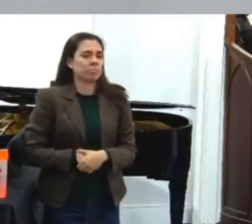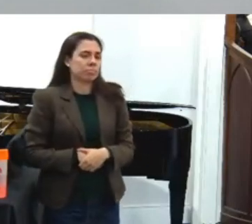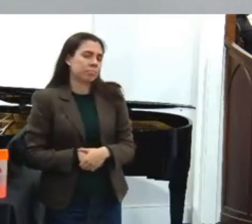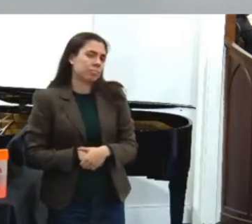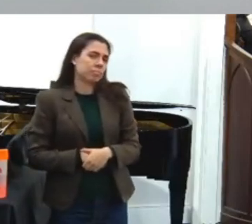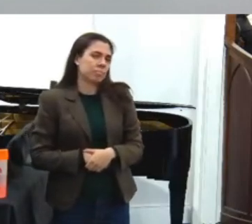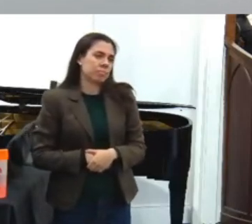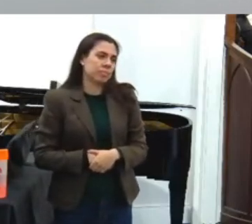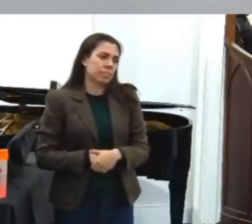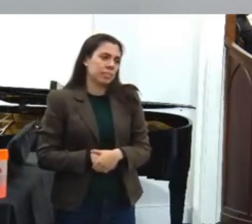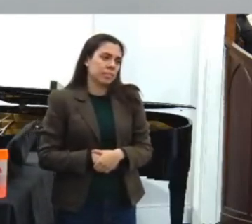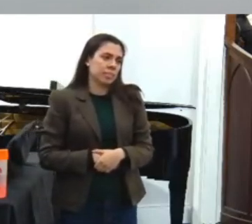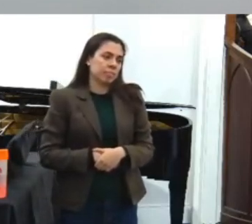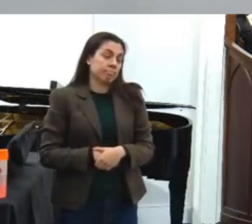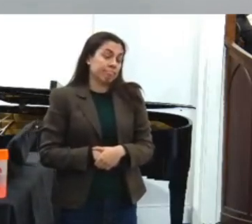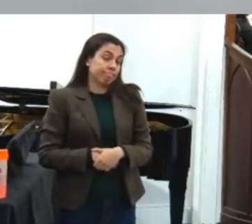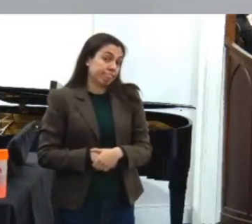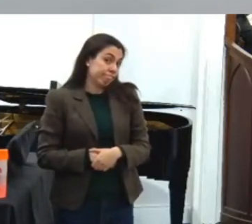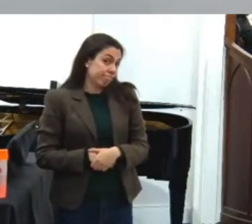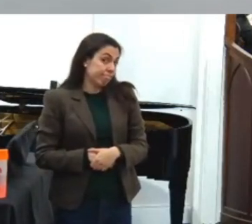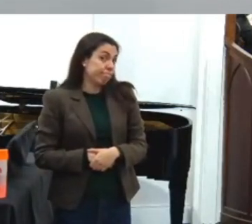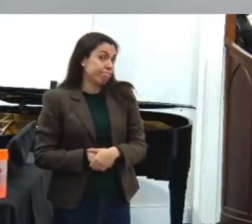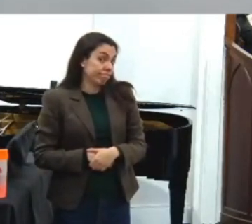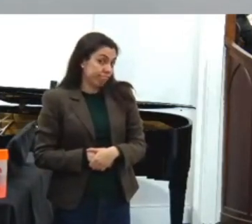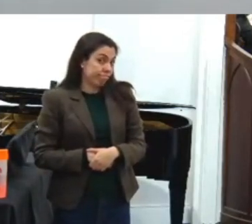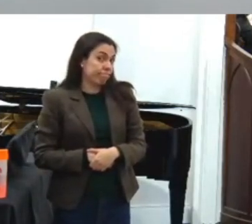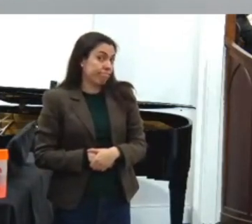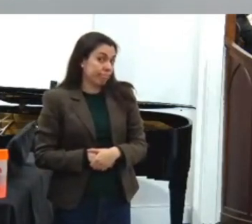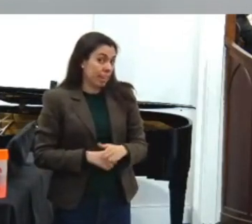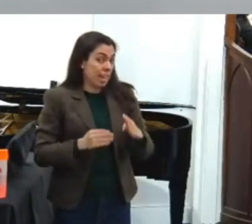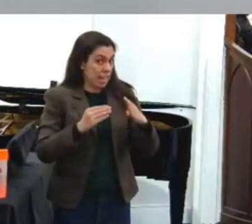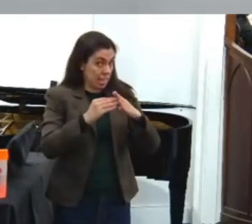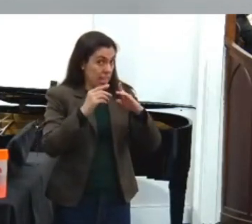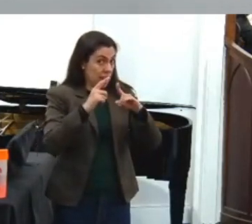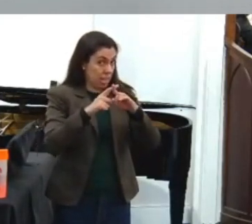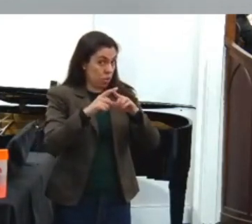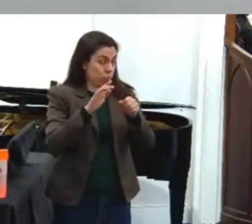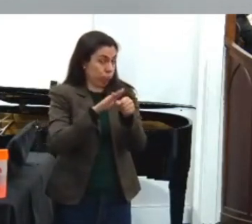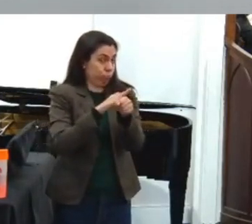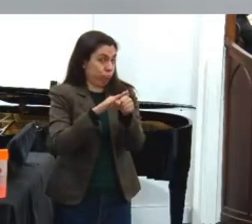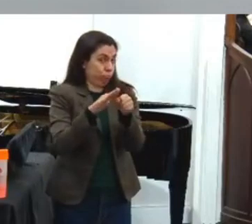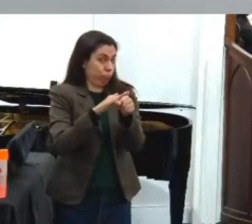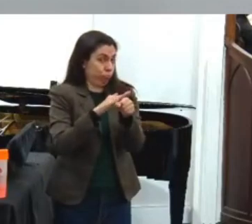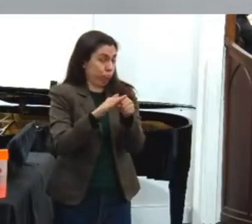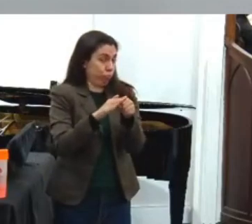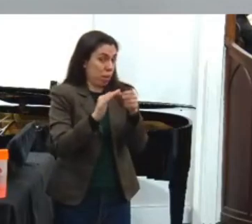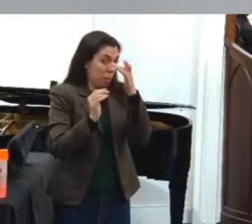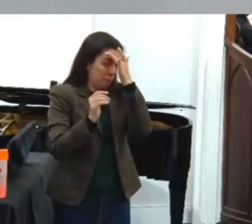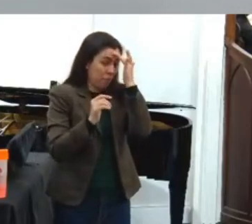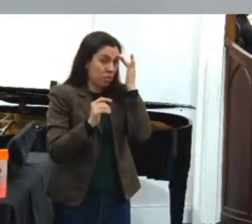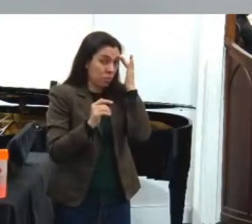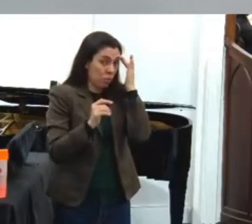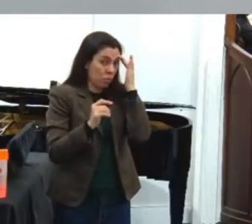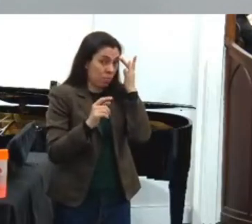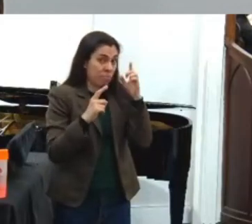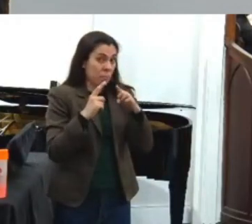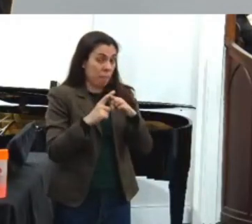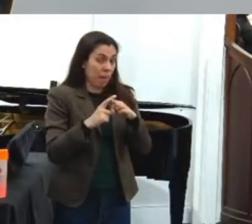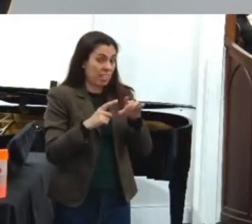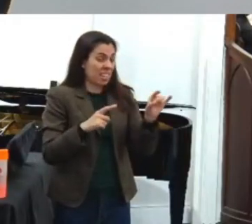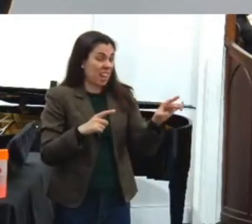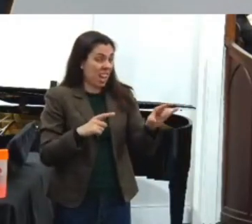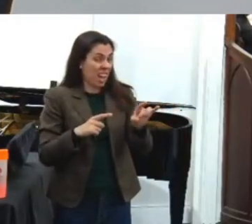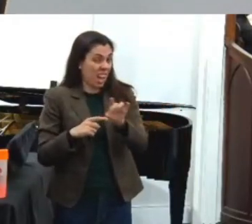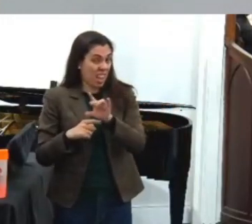igreja, mas os seus corações estavam distantes de Deus. E o que Laodiceia diz